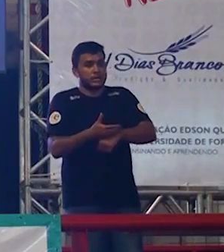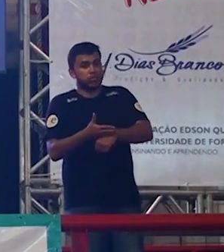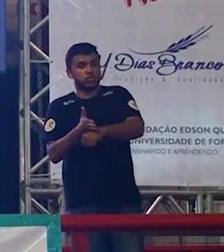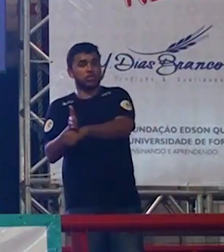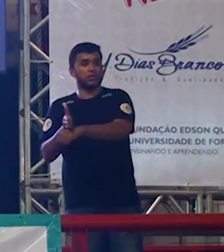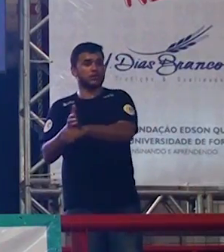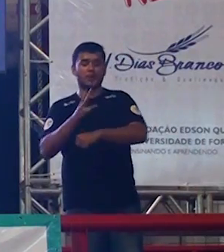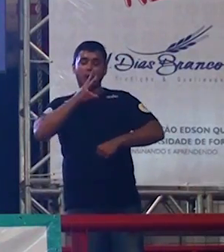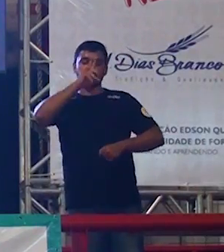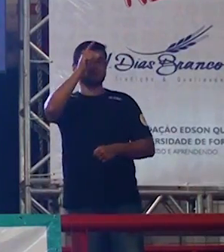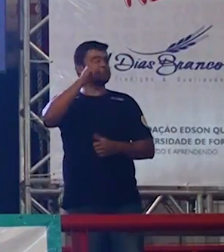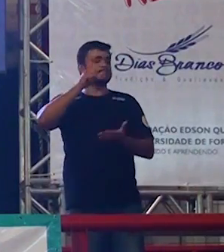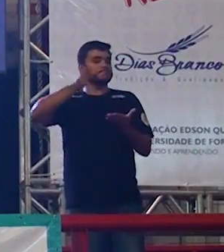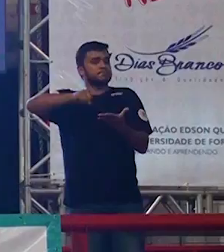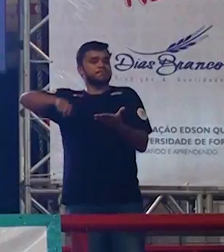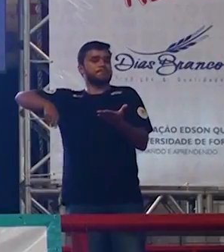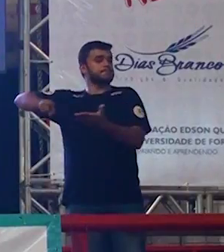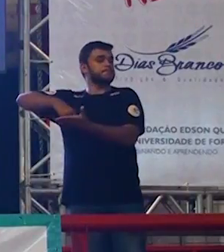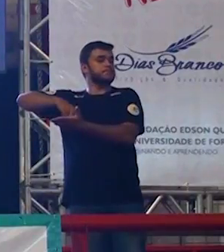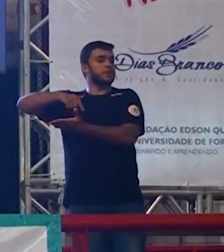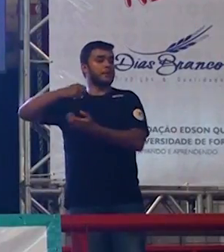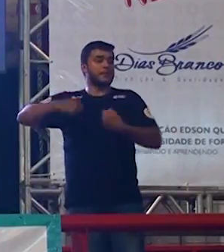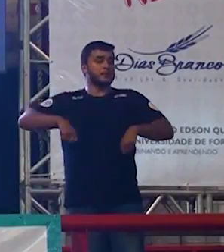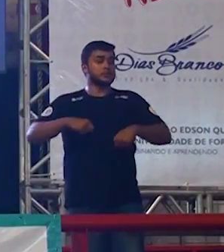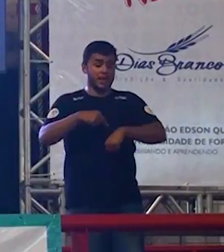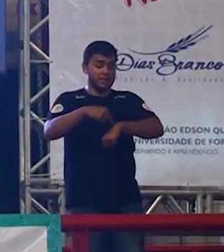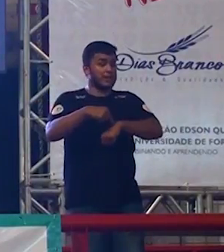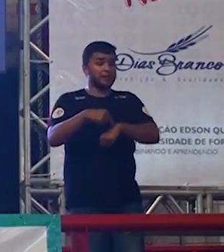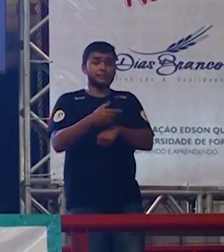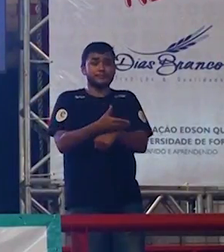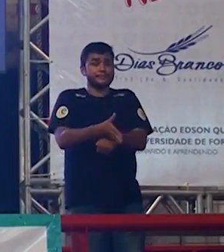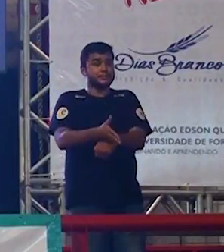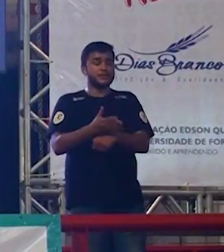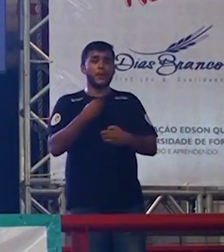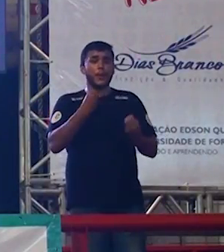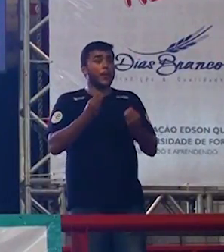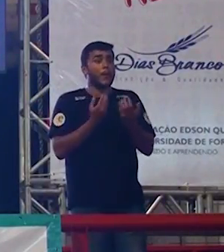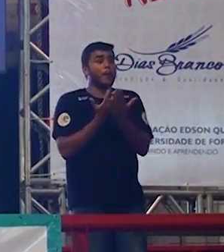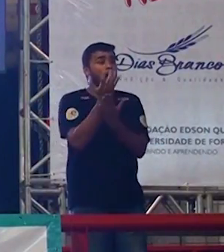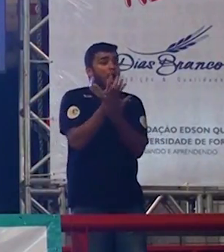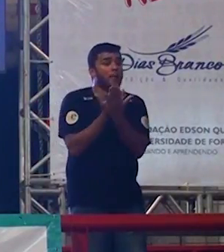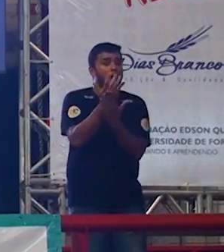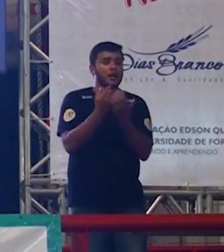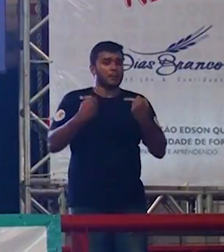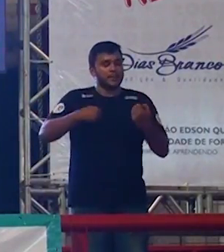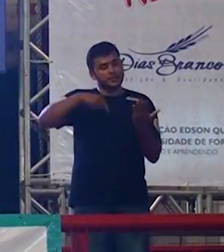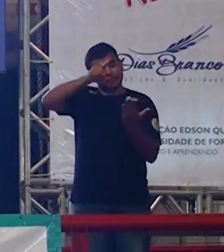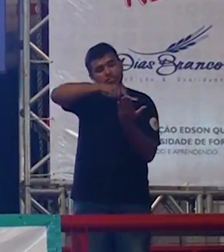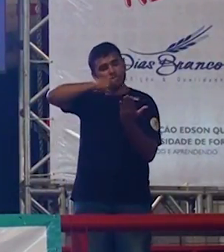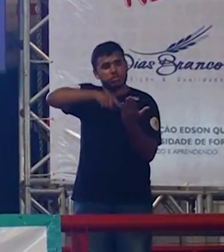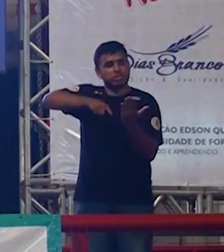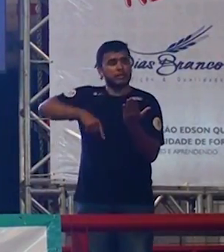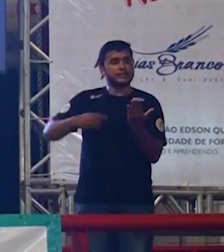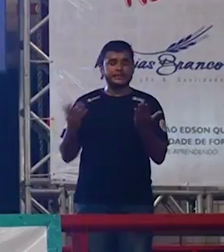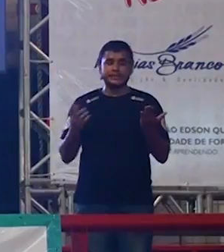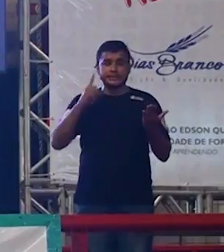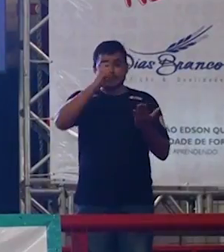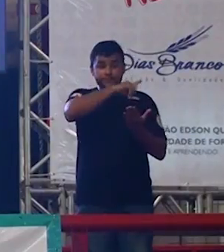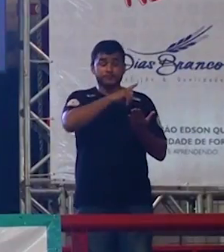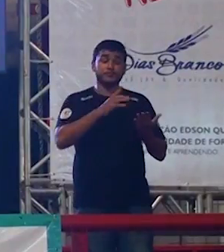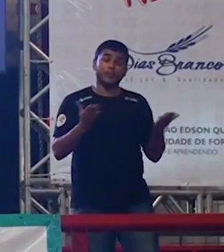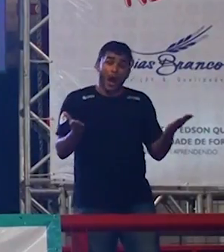partir para o chute daquelas questões que exigia mais conta, porque não dava tempo. Agora, com meia hora a mais,